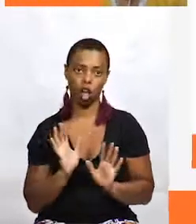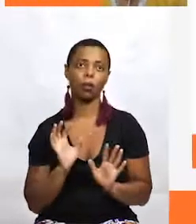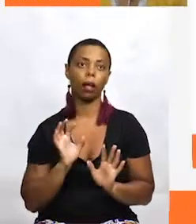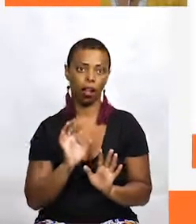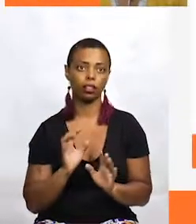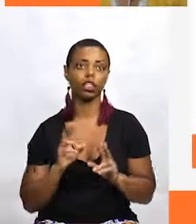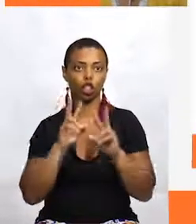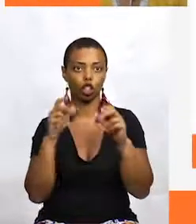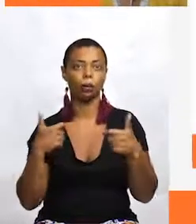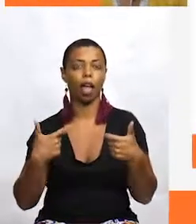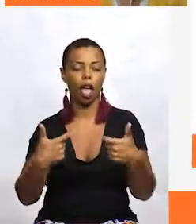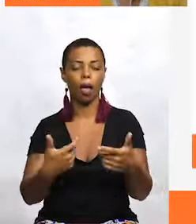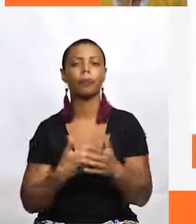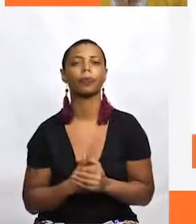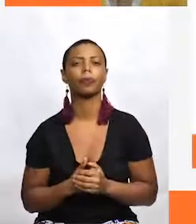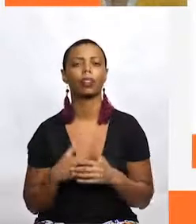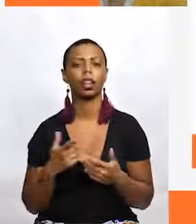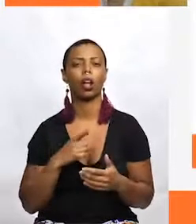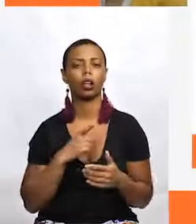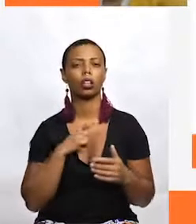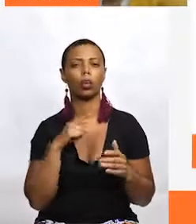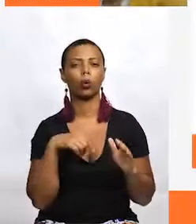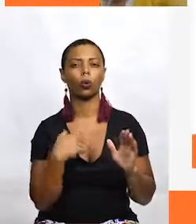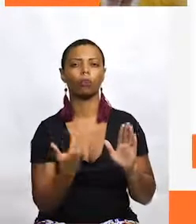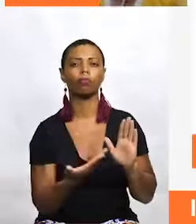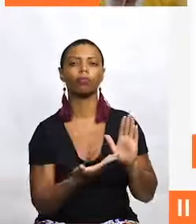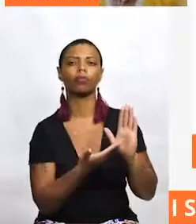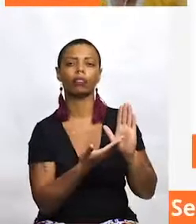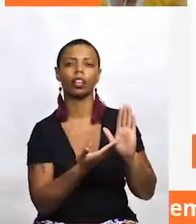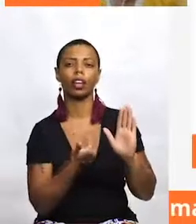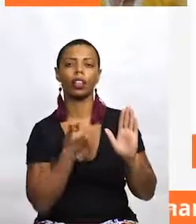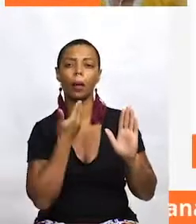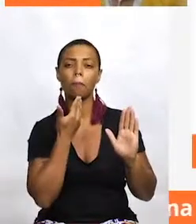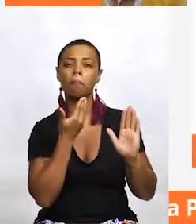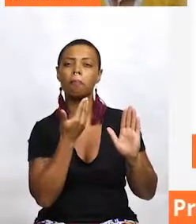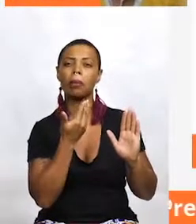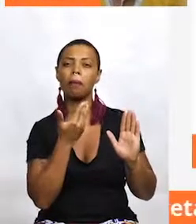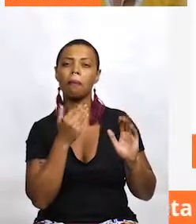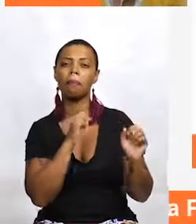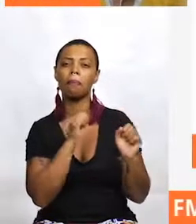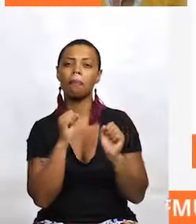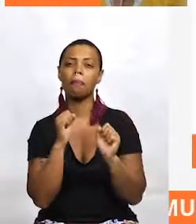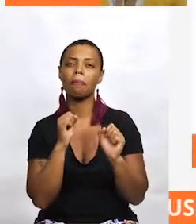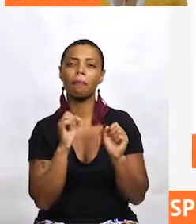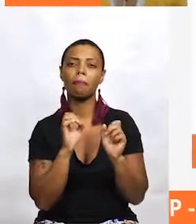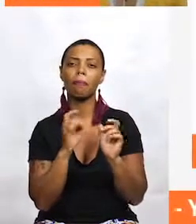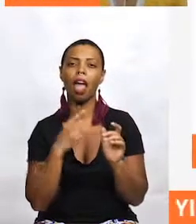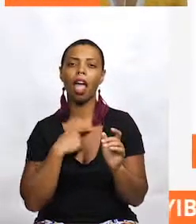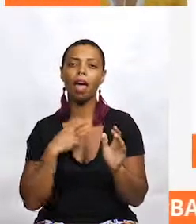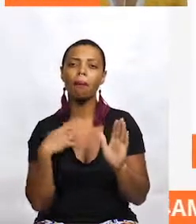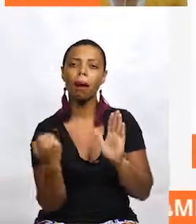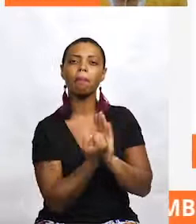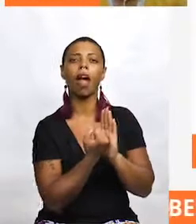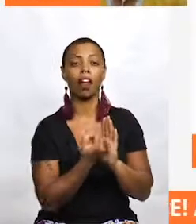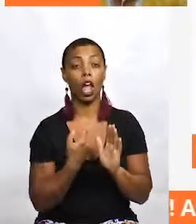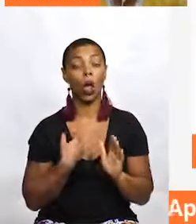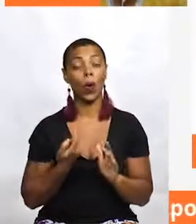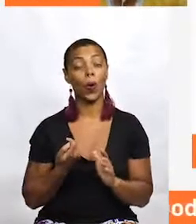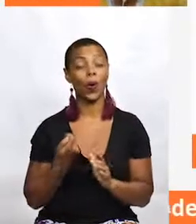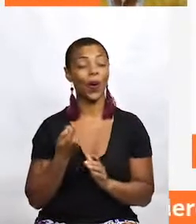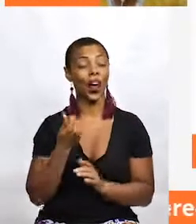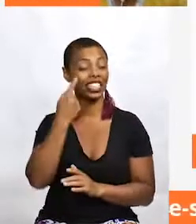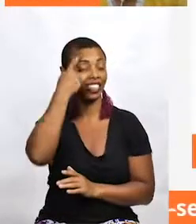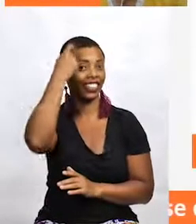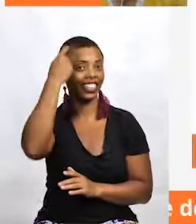depósito de pedido de patente. Então, além de cientista, eu sou quase inventora. A patente ainda não foi vencida. Voltei para o